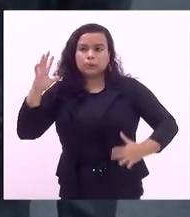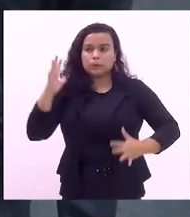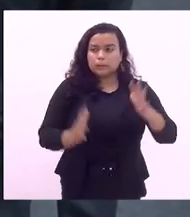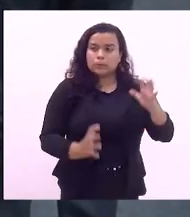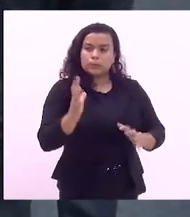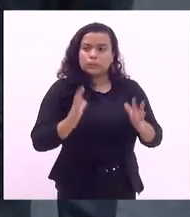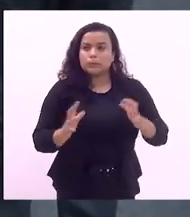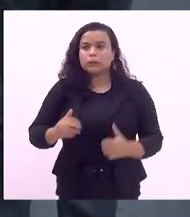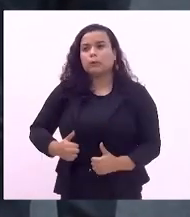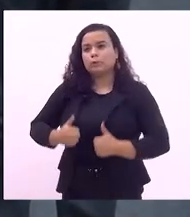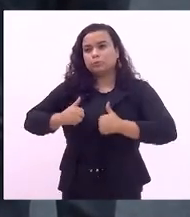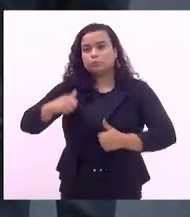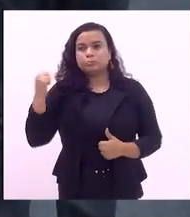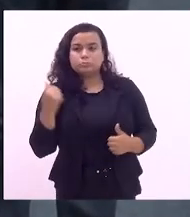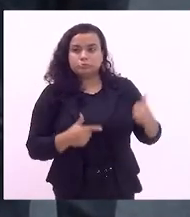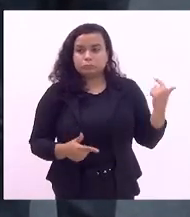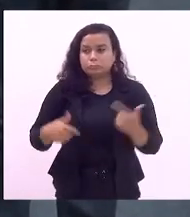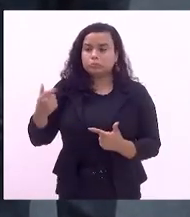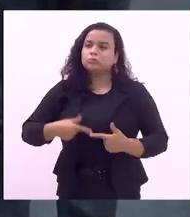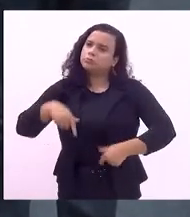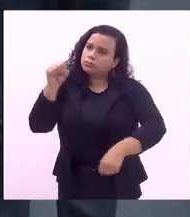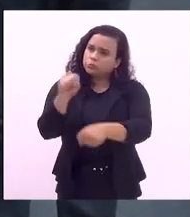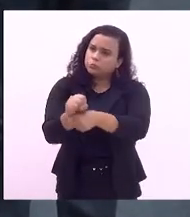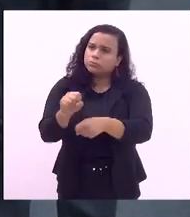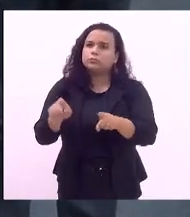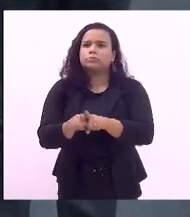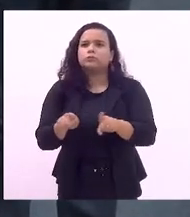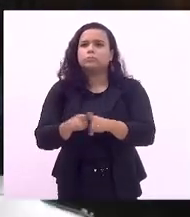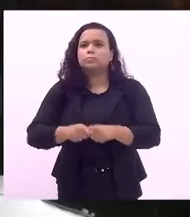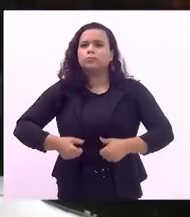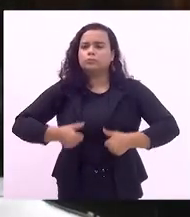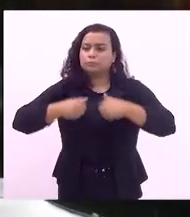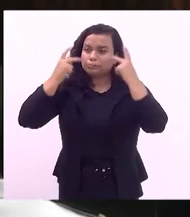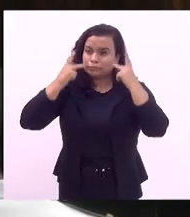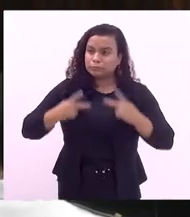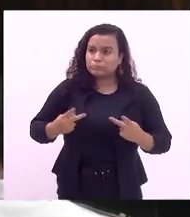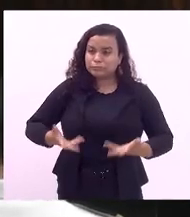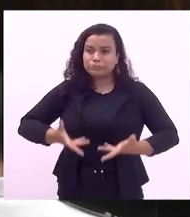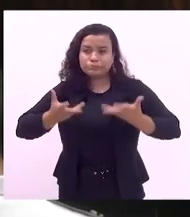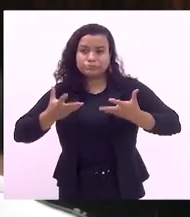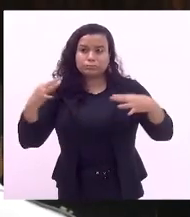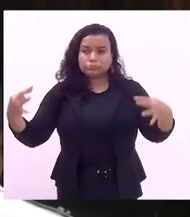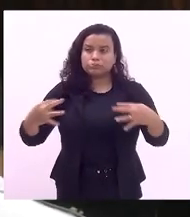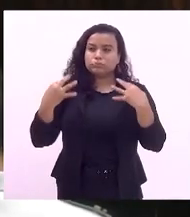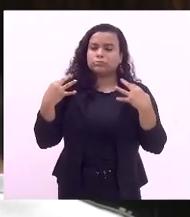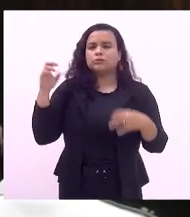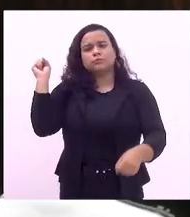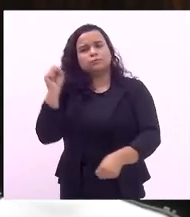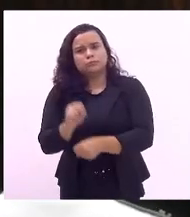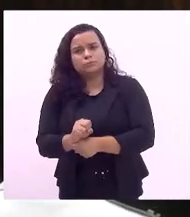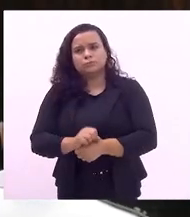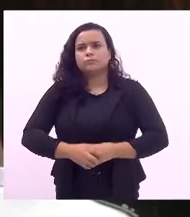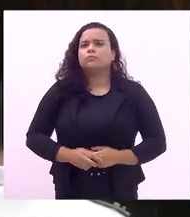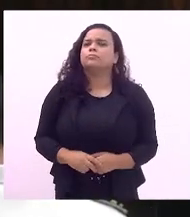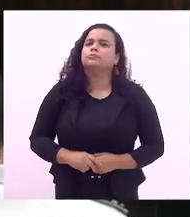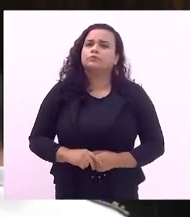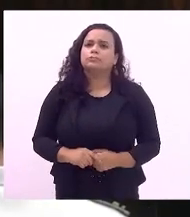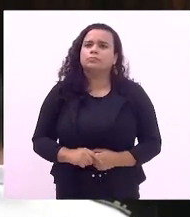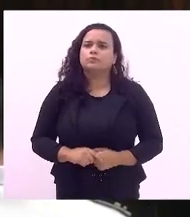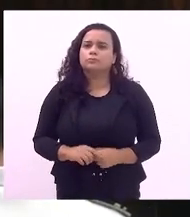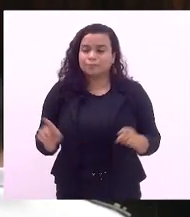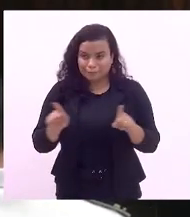que orgulhos que vai dar dizer cês ivas sejam cometidas